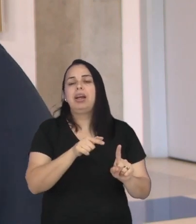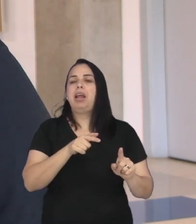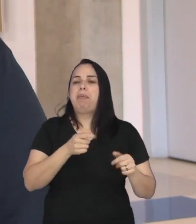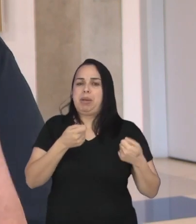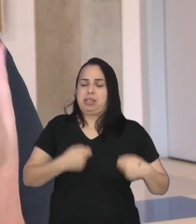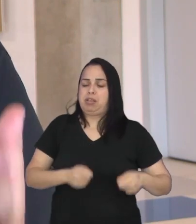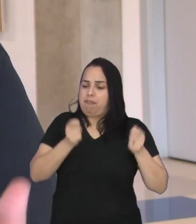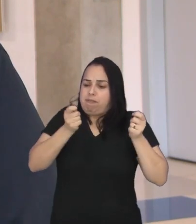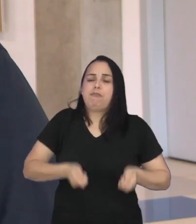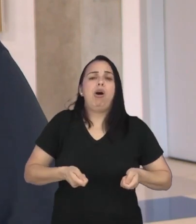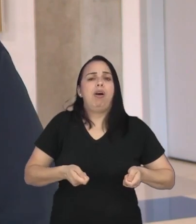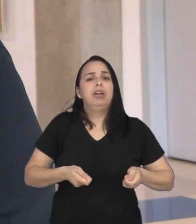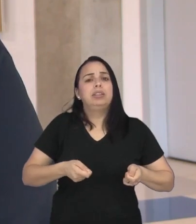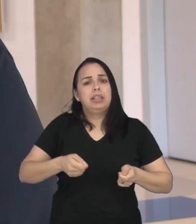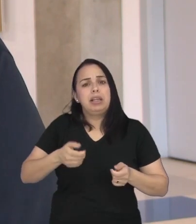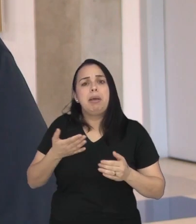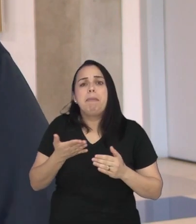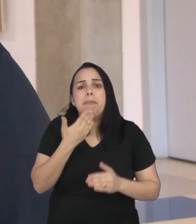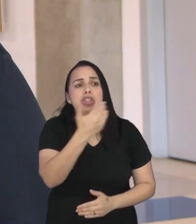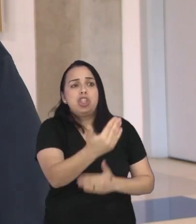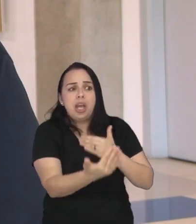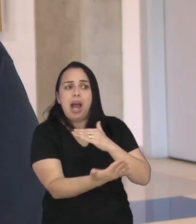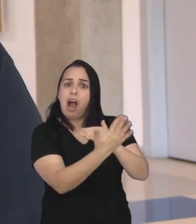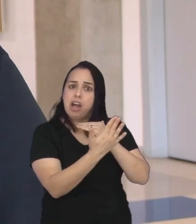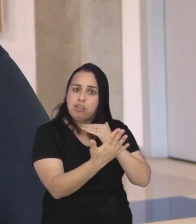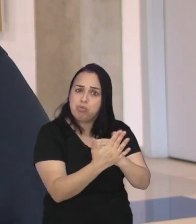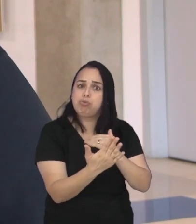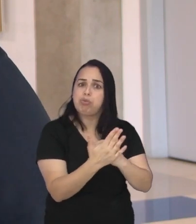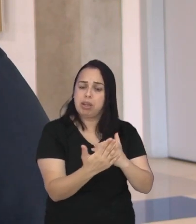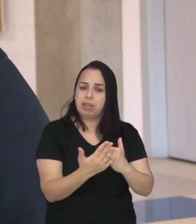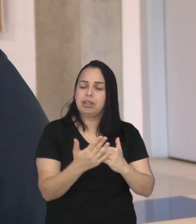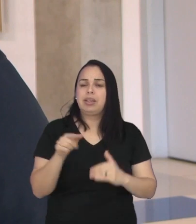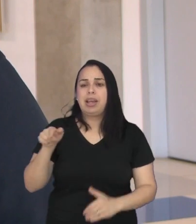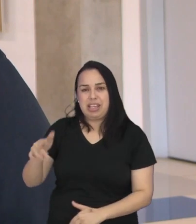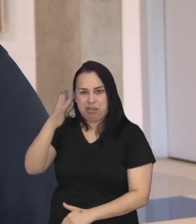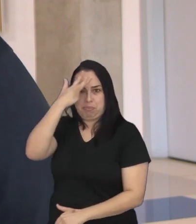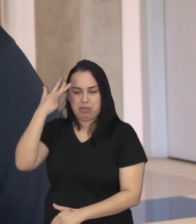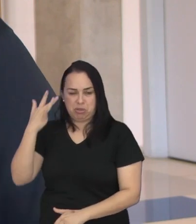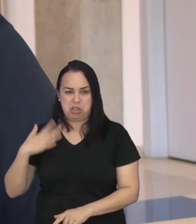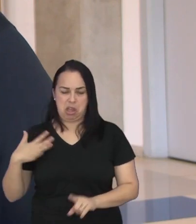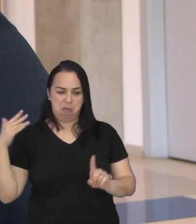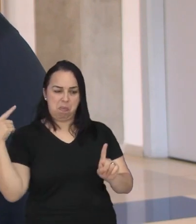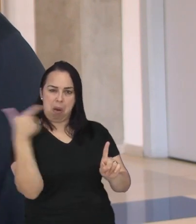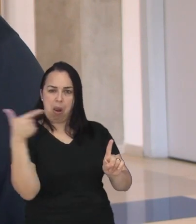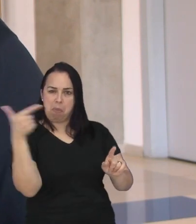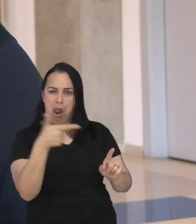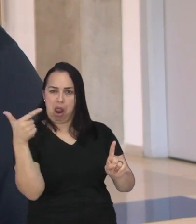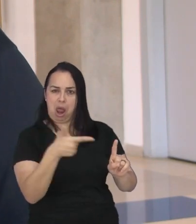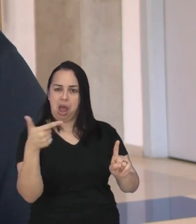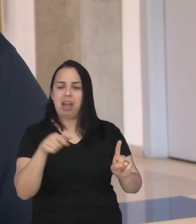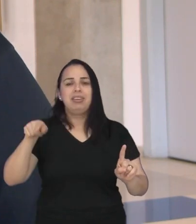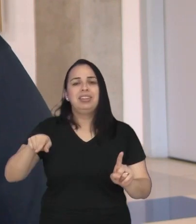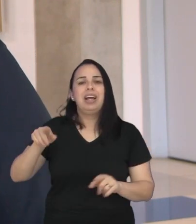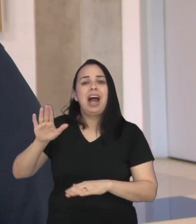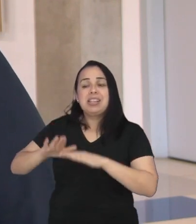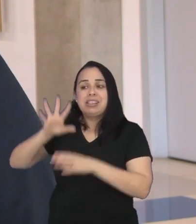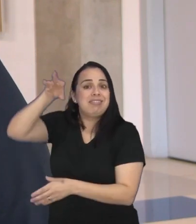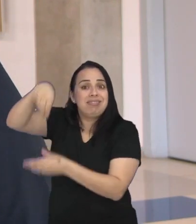lideranças religiosas em todo o país e também aqui em São José. Com o tema Fraternidade e Amizade Social, a campanha quer